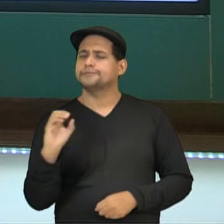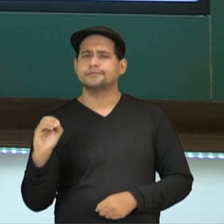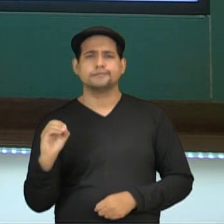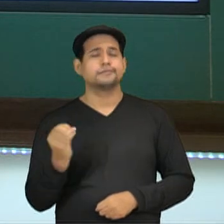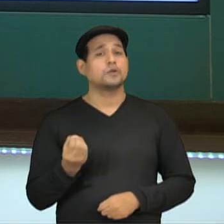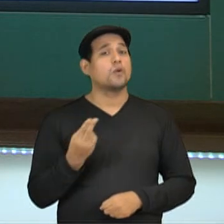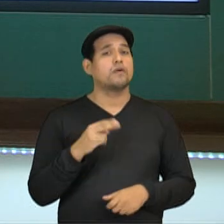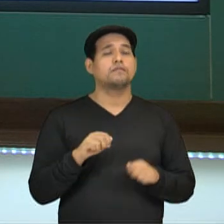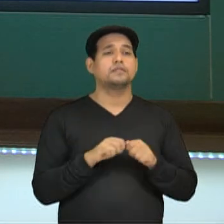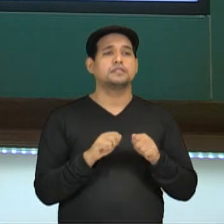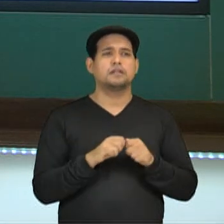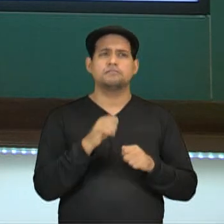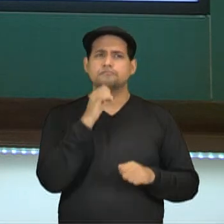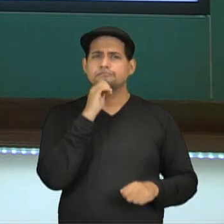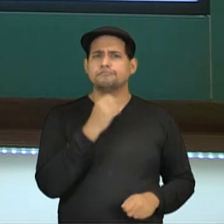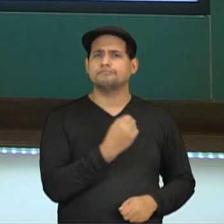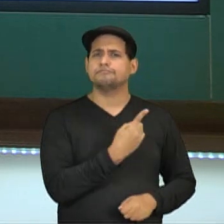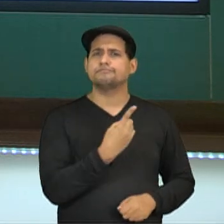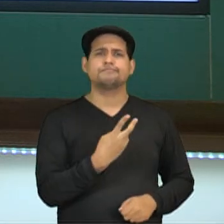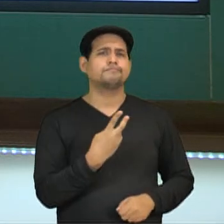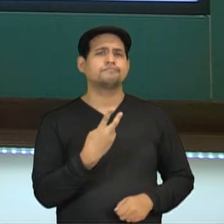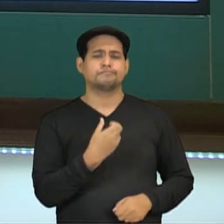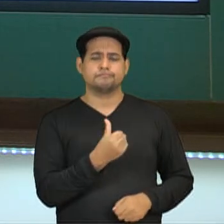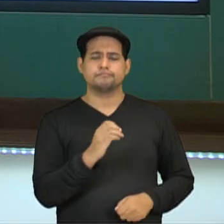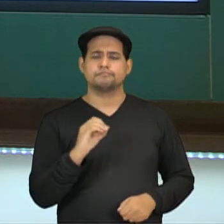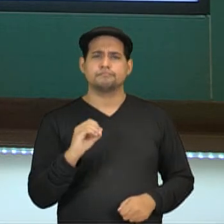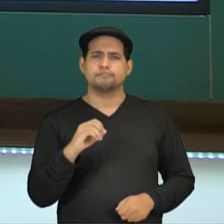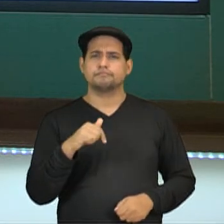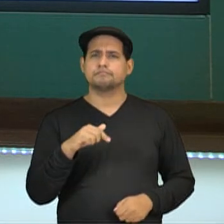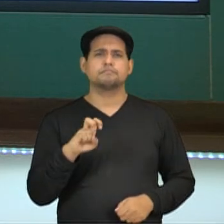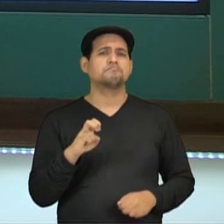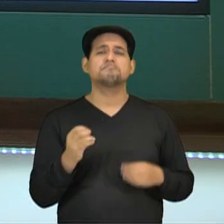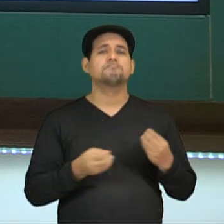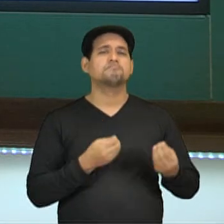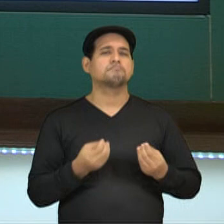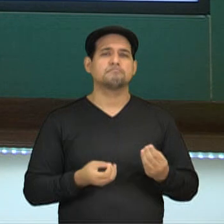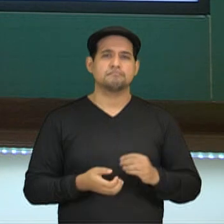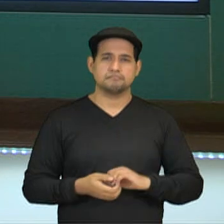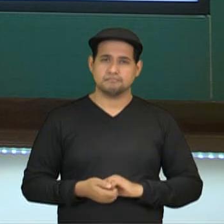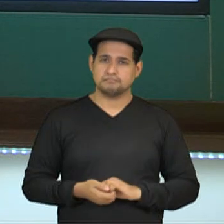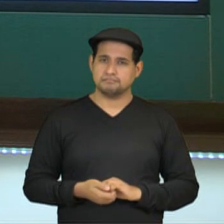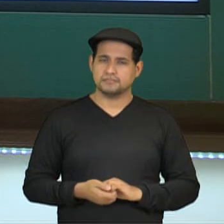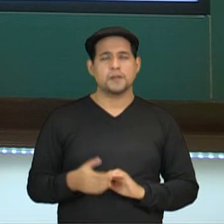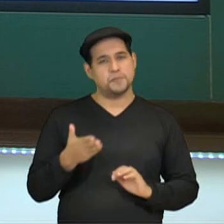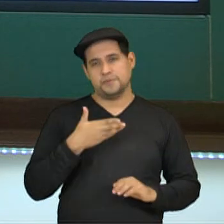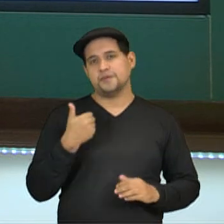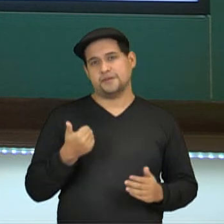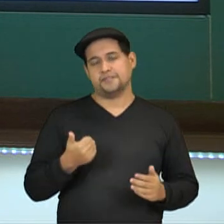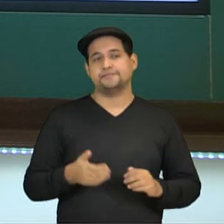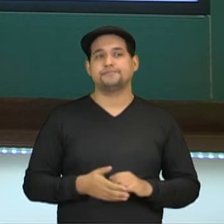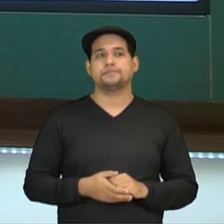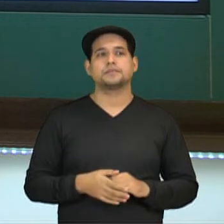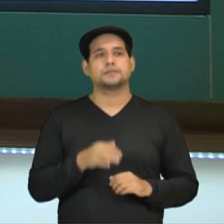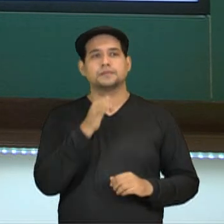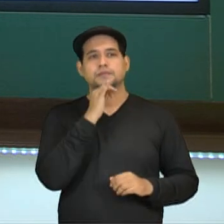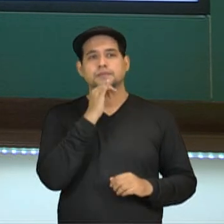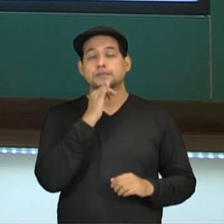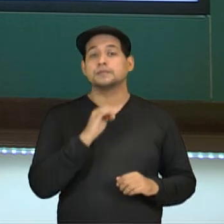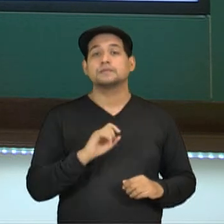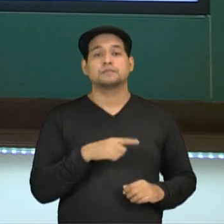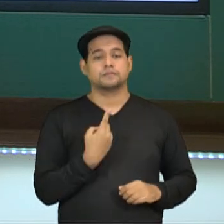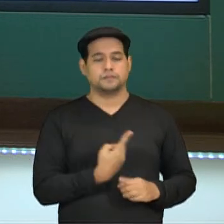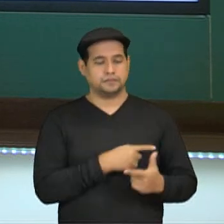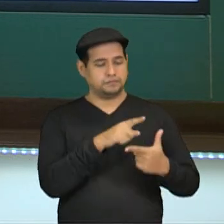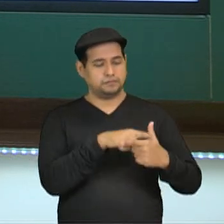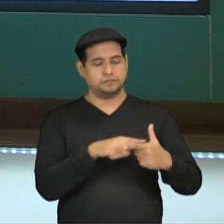10.800? Ou fazer conta com 1, 2 e 675? Melhor, né? Então, a gente divide